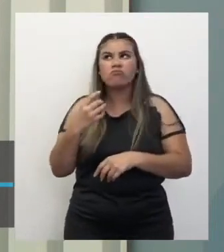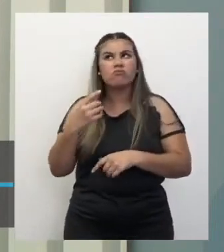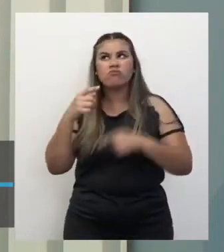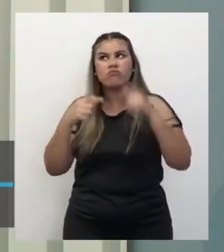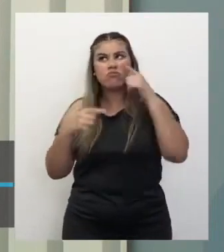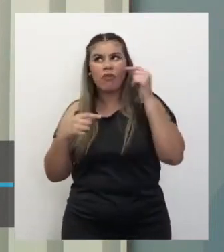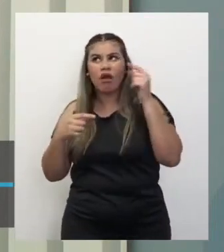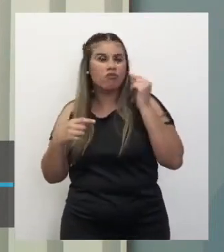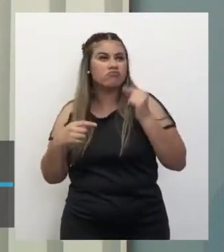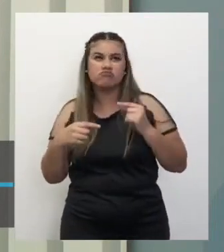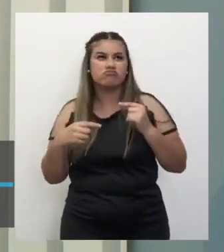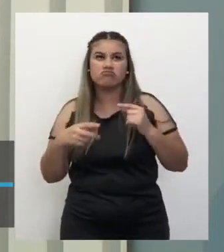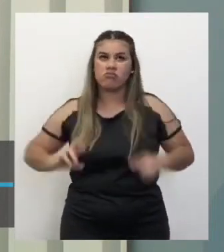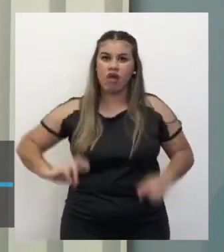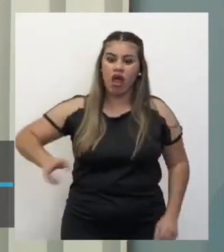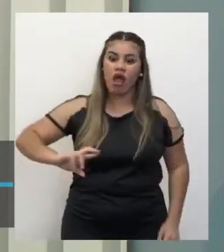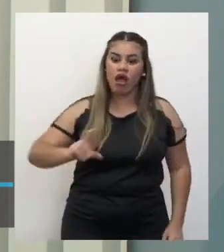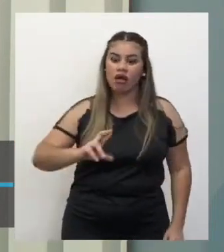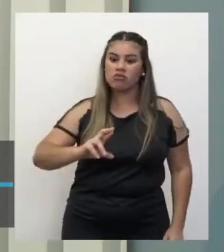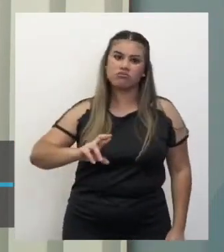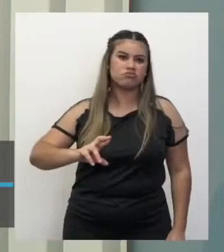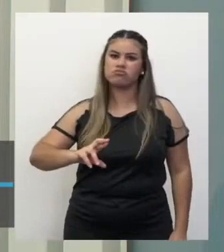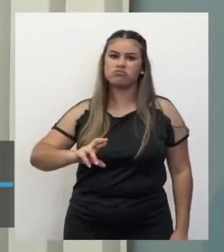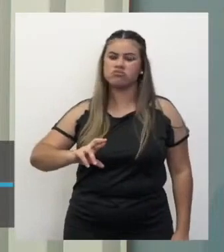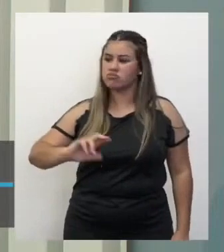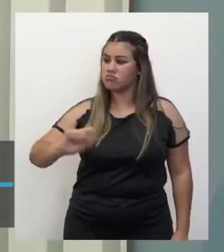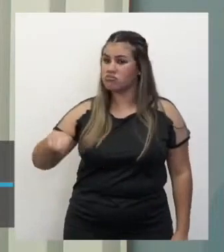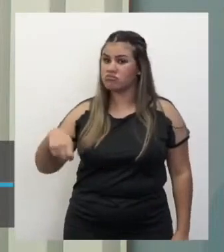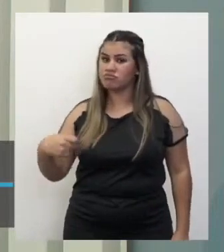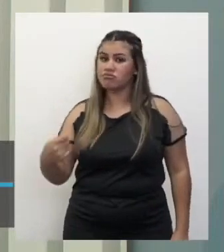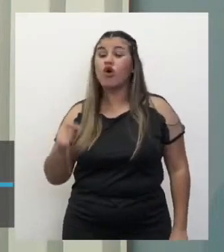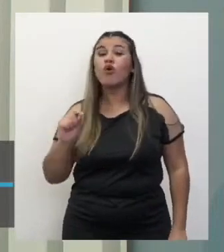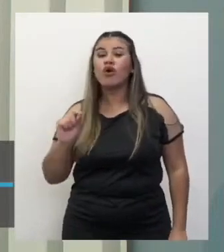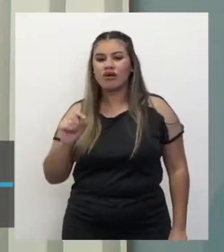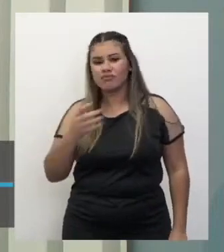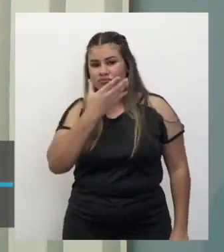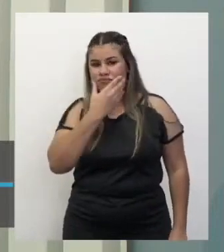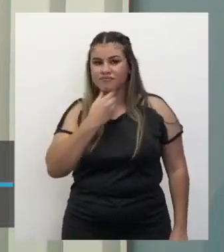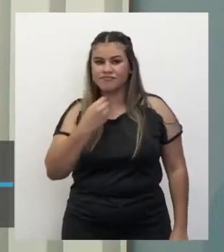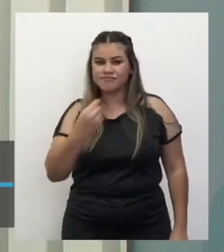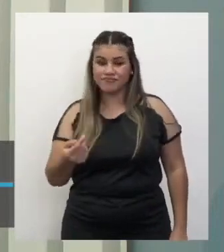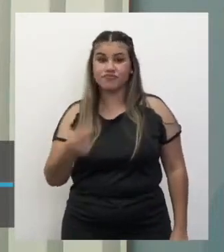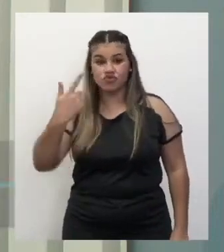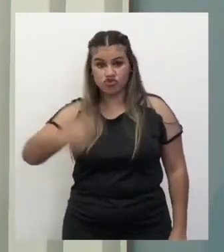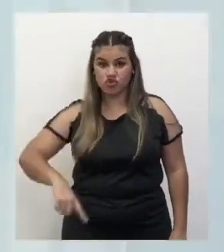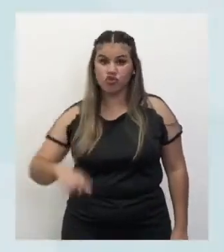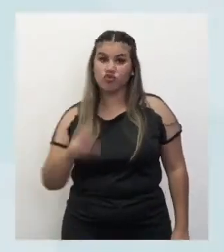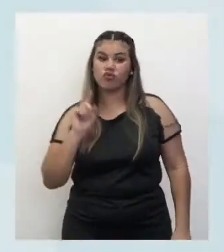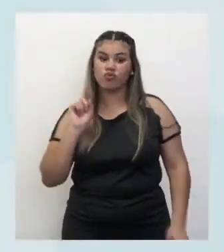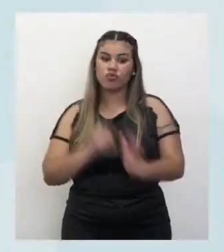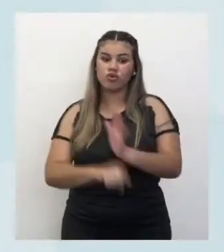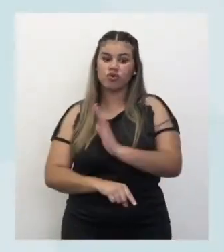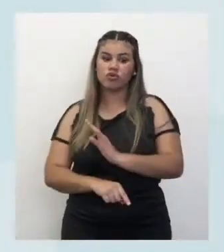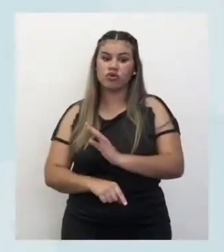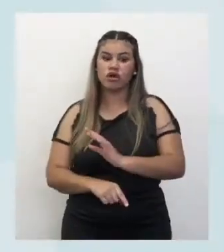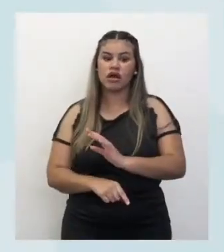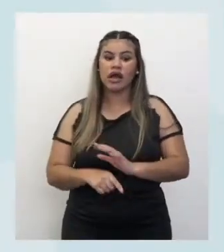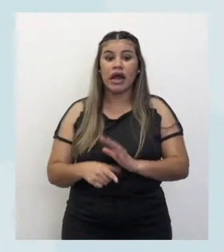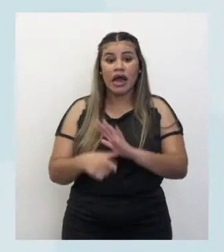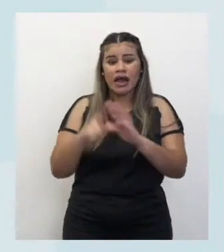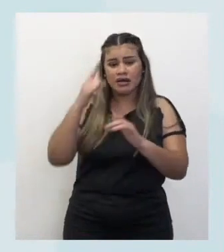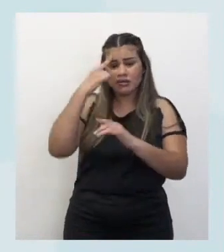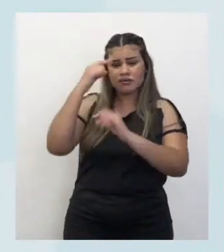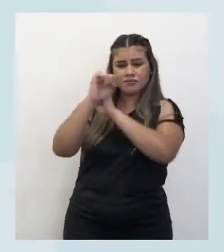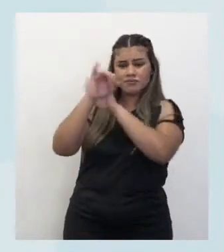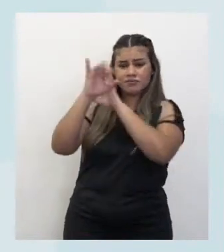era um rato. Então, pergunto para você e responda para nós em um minutinho. O que é a expectativa criada a partir